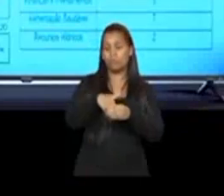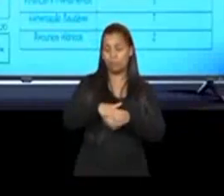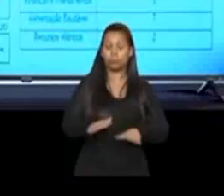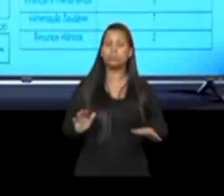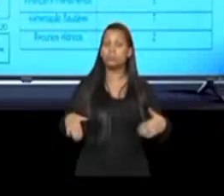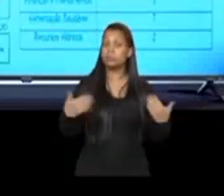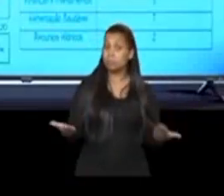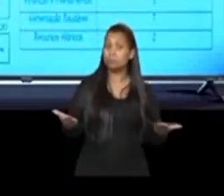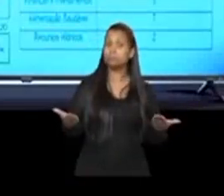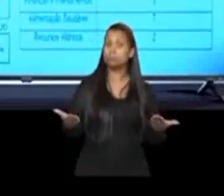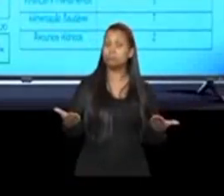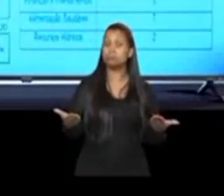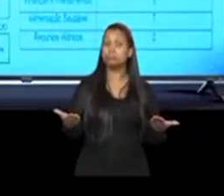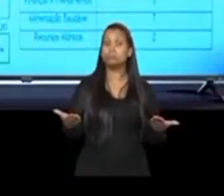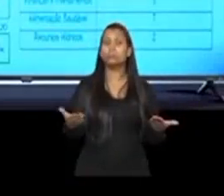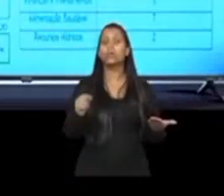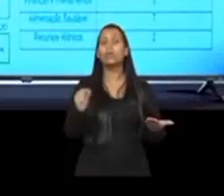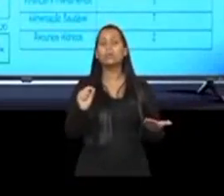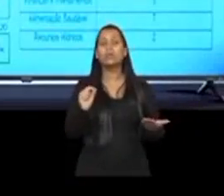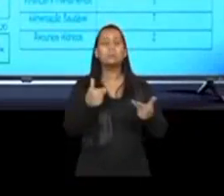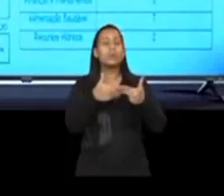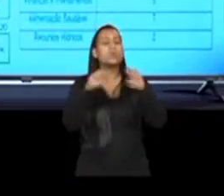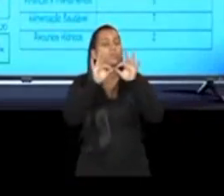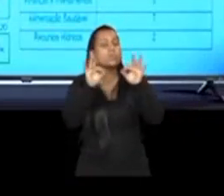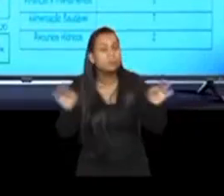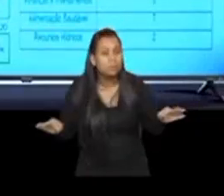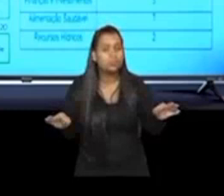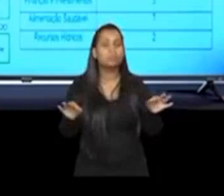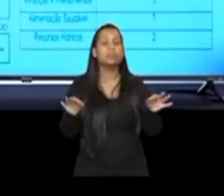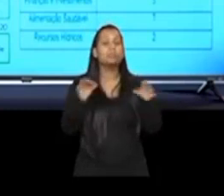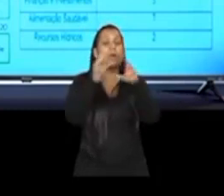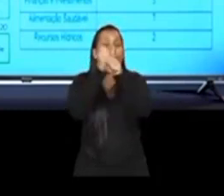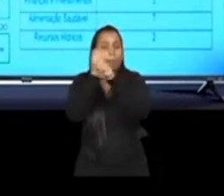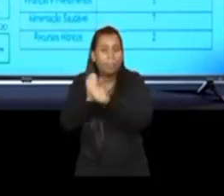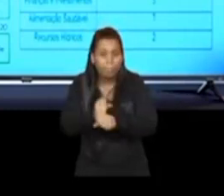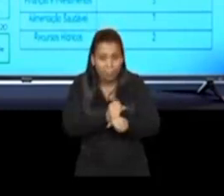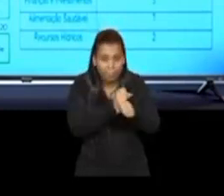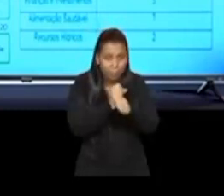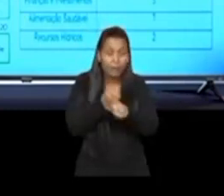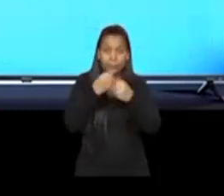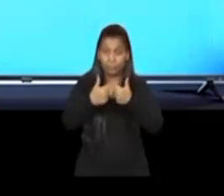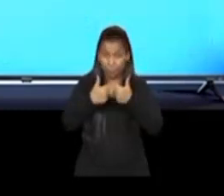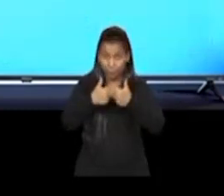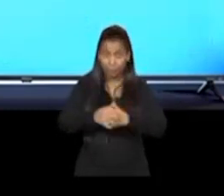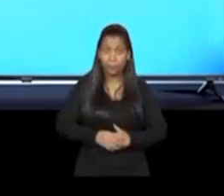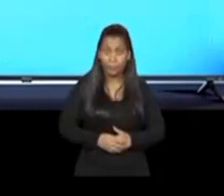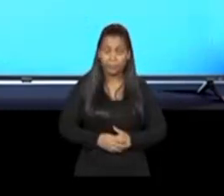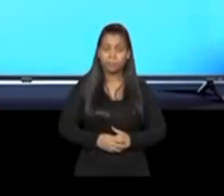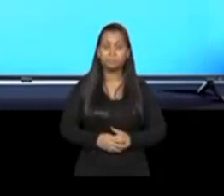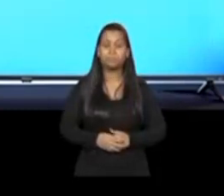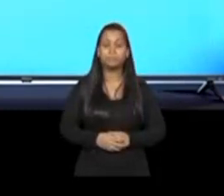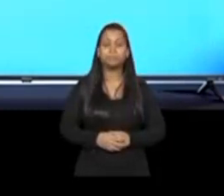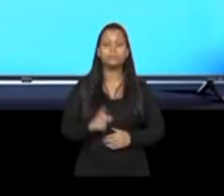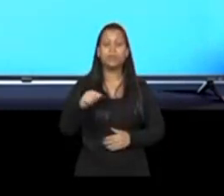nessa primeira parte, é um exercício simples, apenas de contagem. Tudo bem com a tabela? Vamos ao